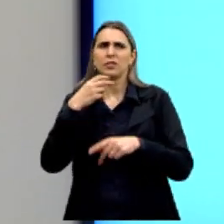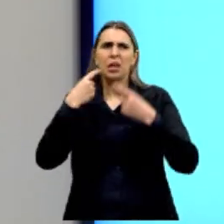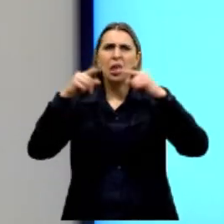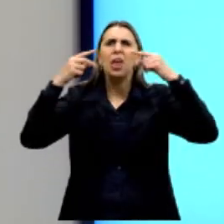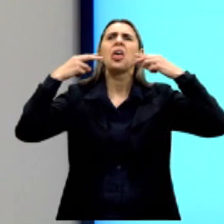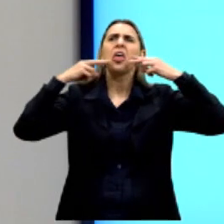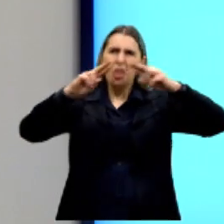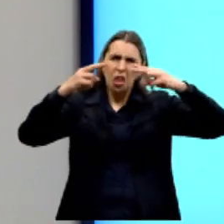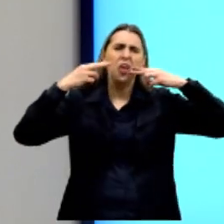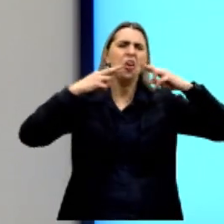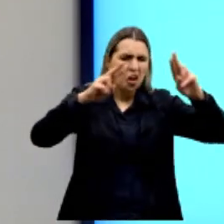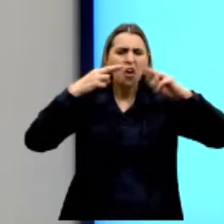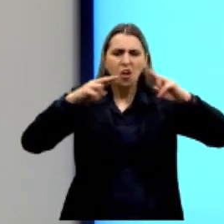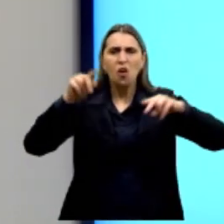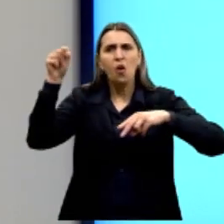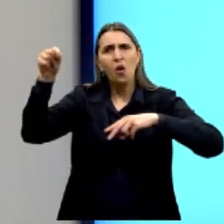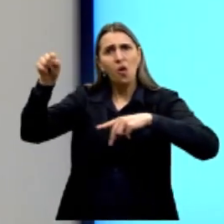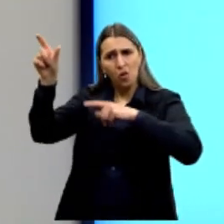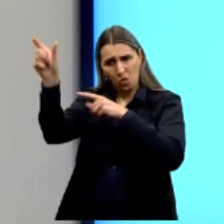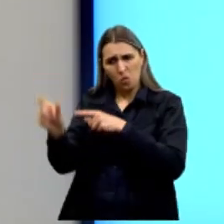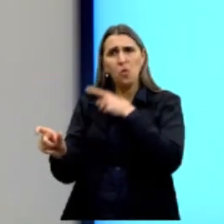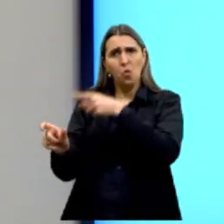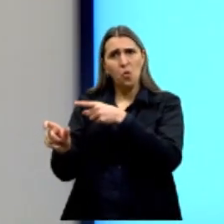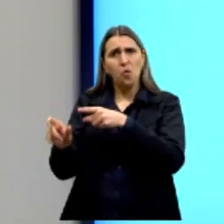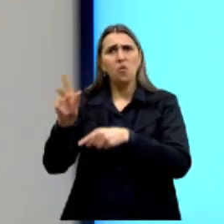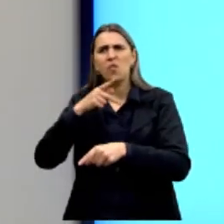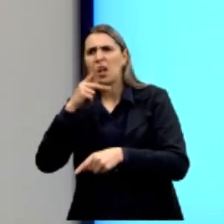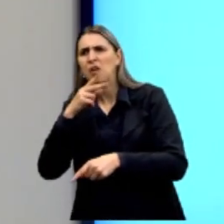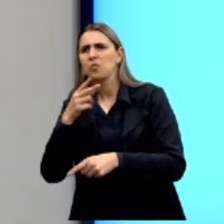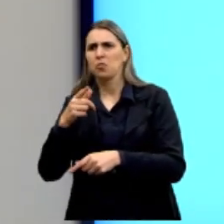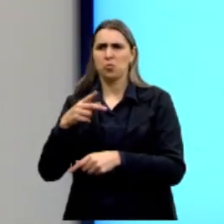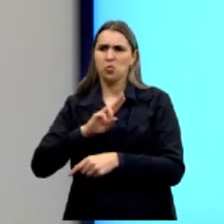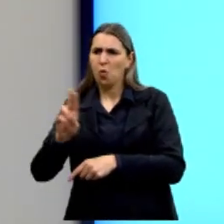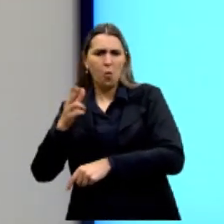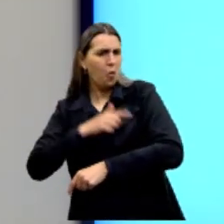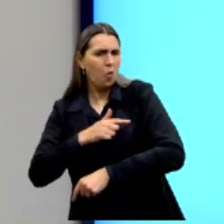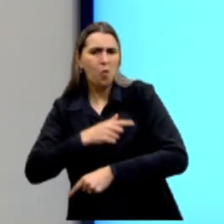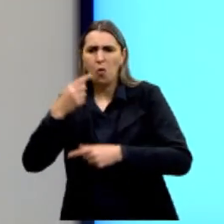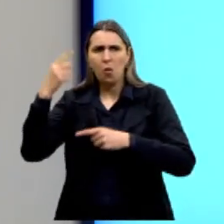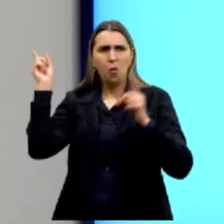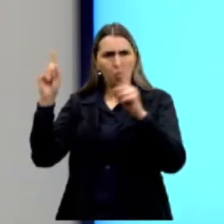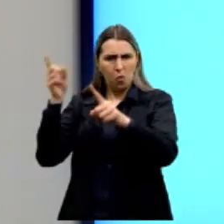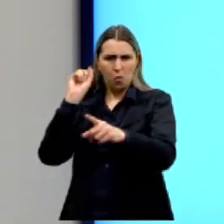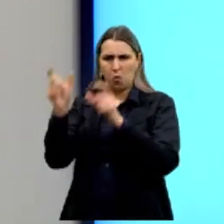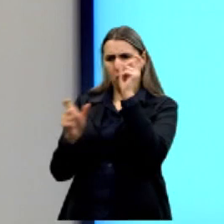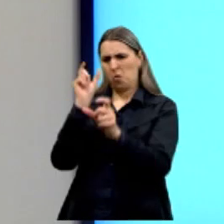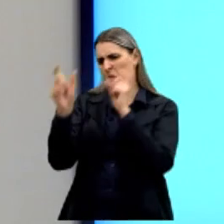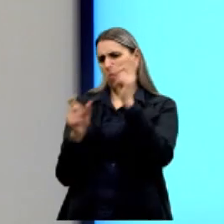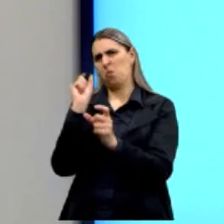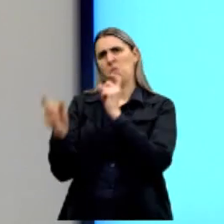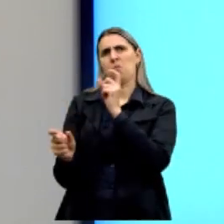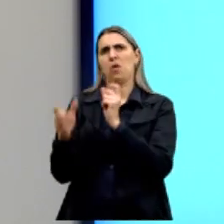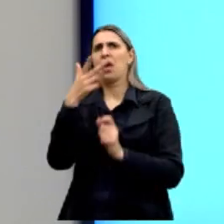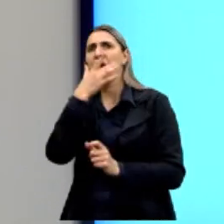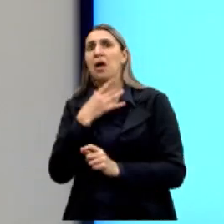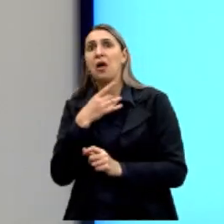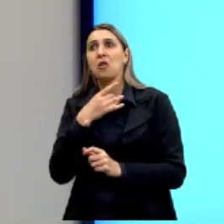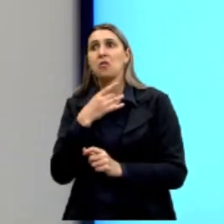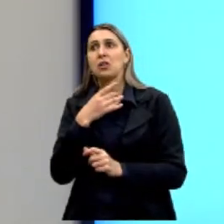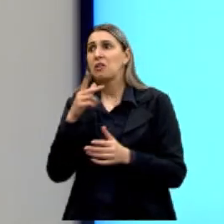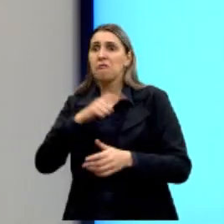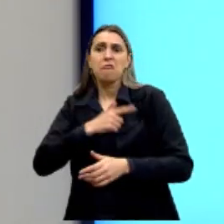bolinhas falaram xingamos para ele né fala um monte de nomes feios porque acharam né que era uma